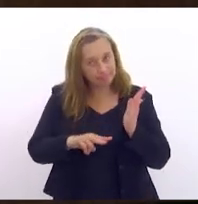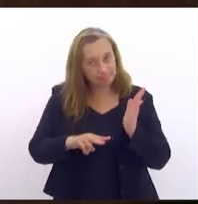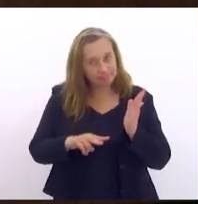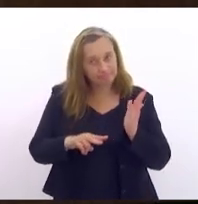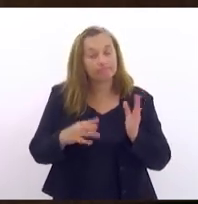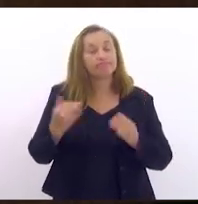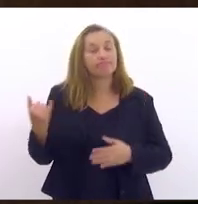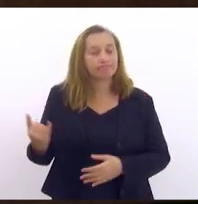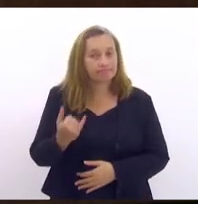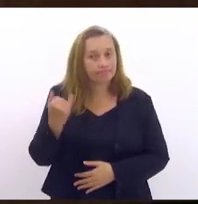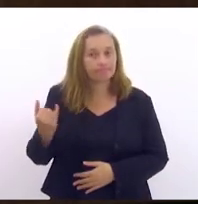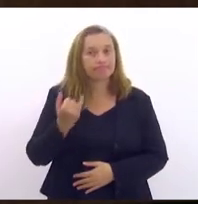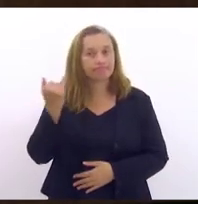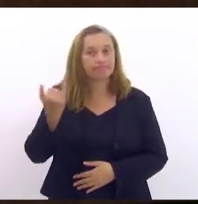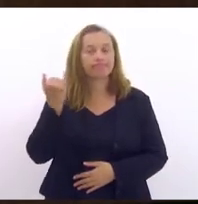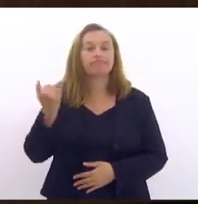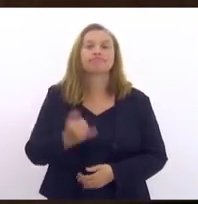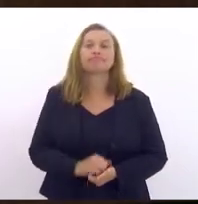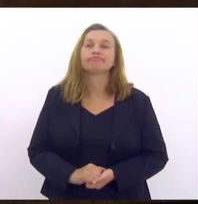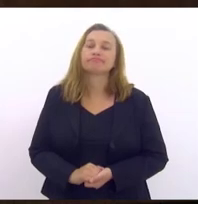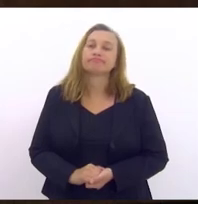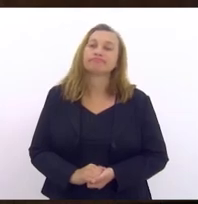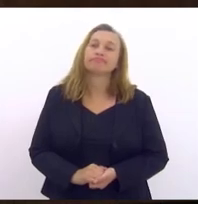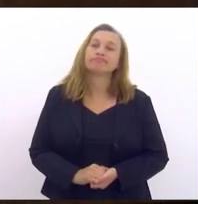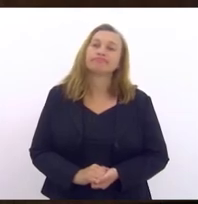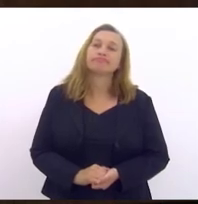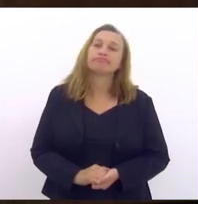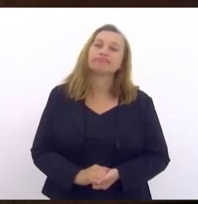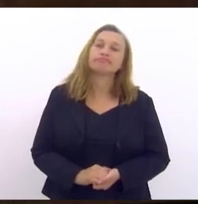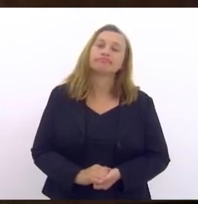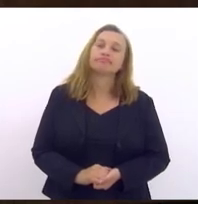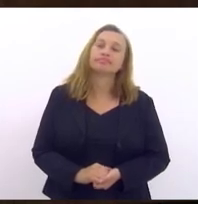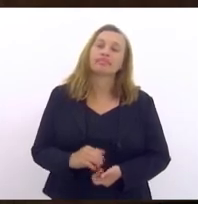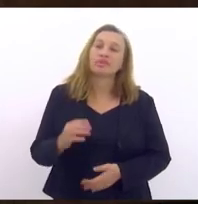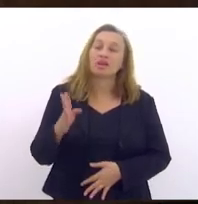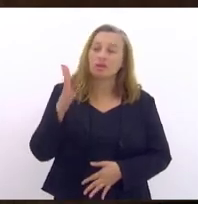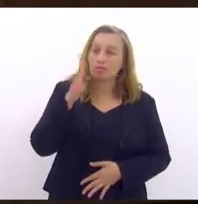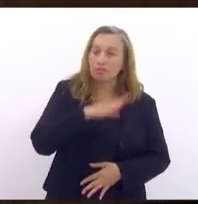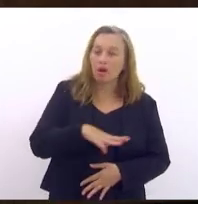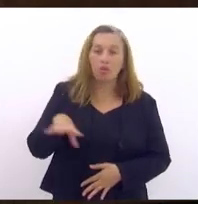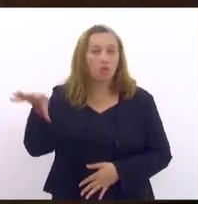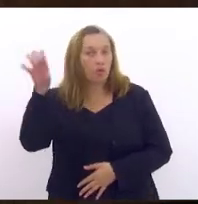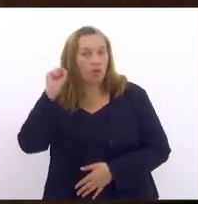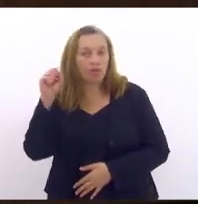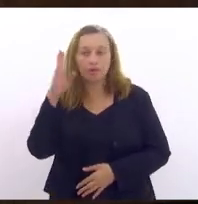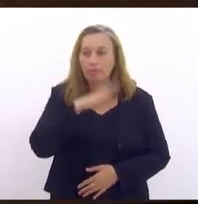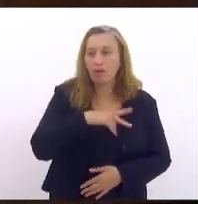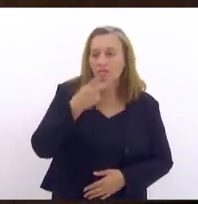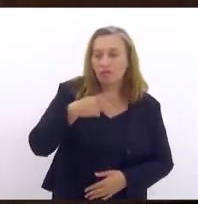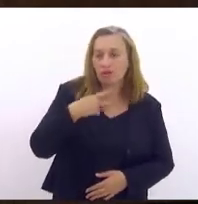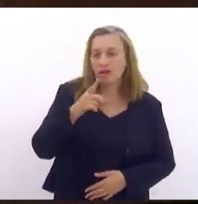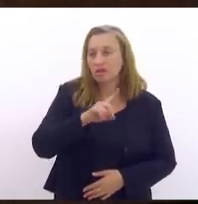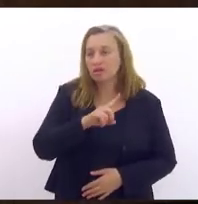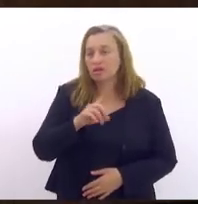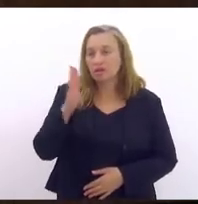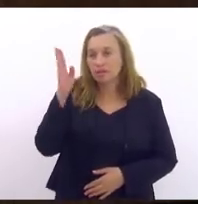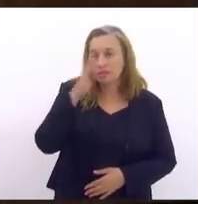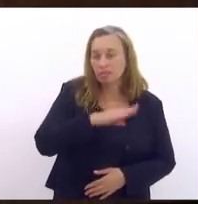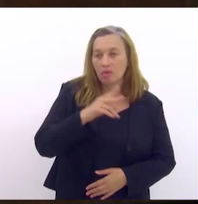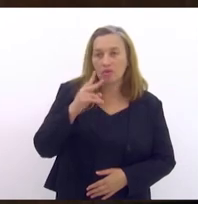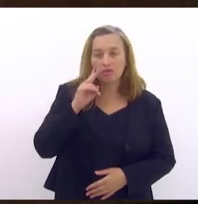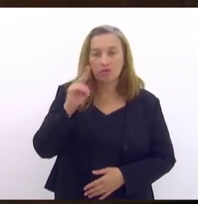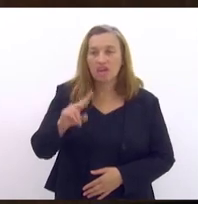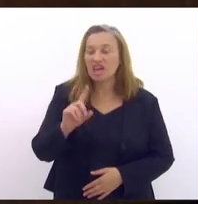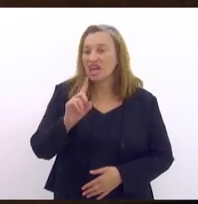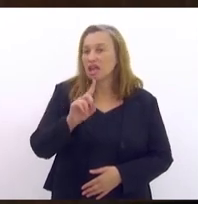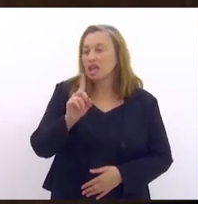supremamente importante. Mal ouve, mal fala e mal vê. Só podia repetir para eu poder... Quem não